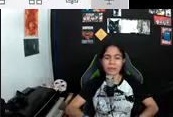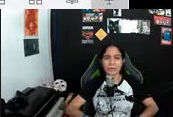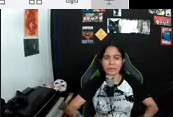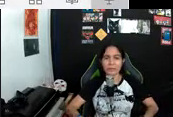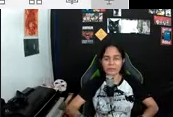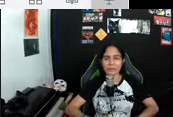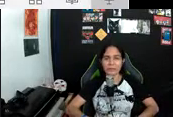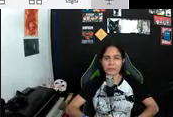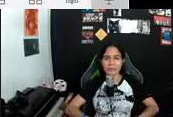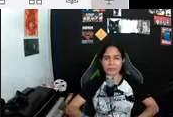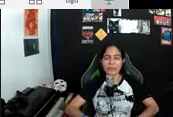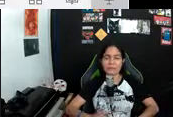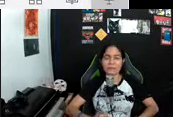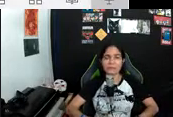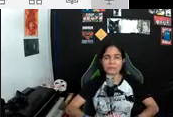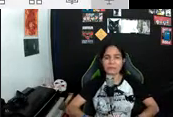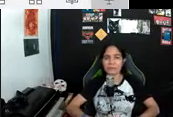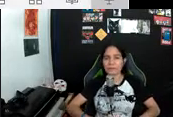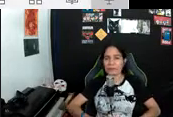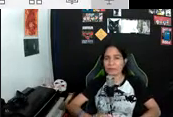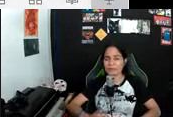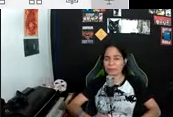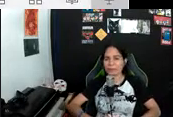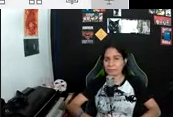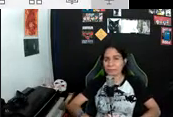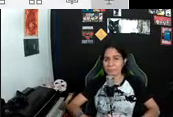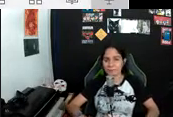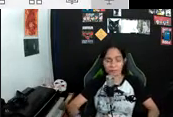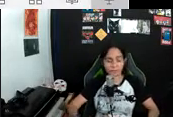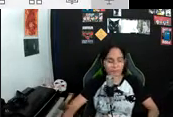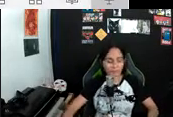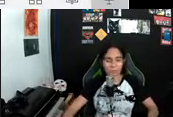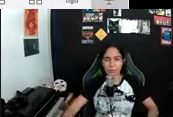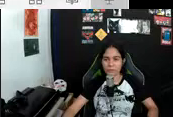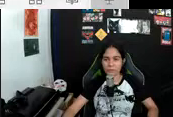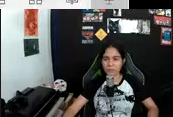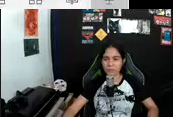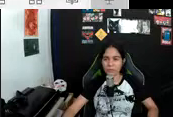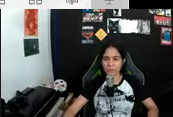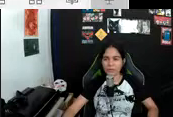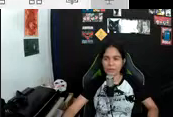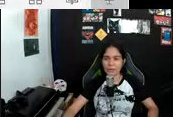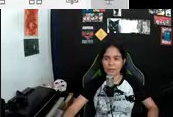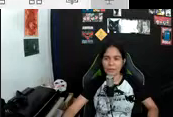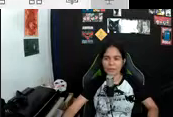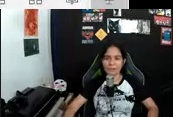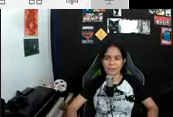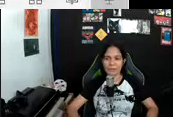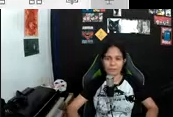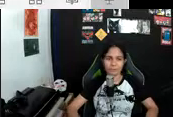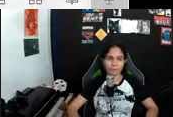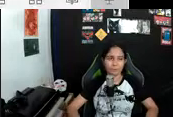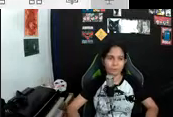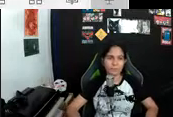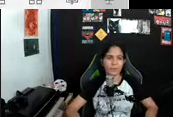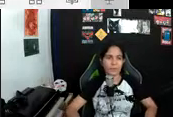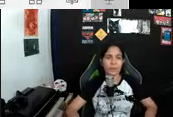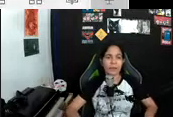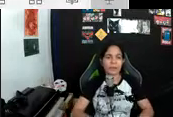penalidade, e das disposições em gerais. Então tudo isso vai estar dentro dessa resolução 311 de